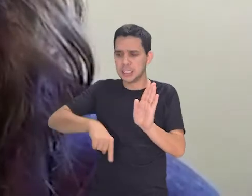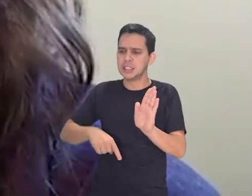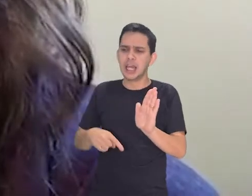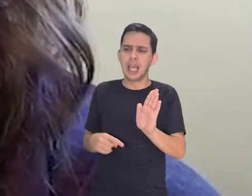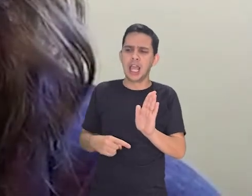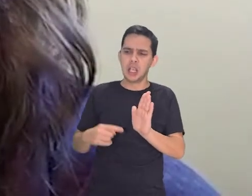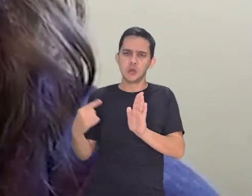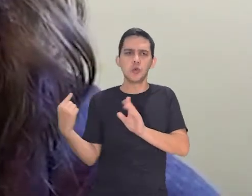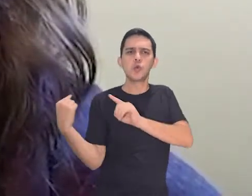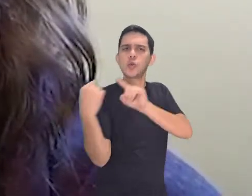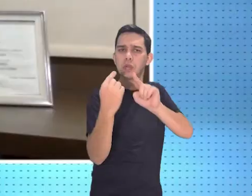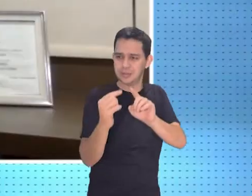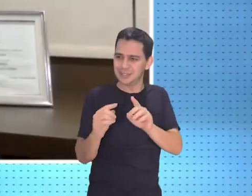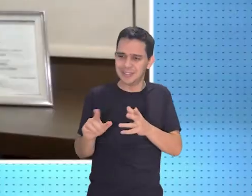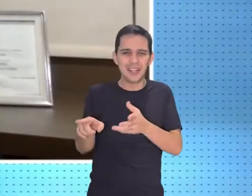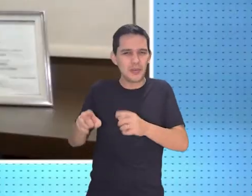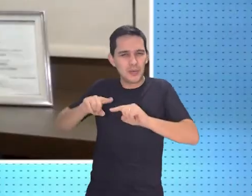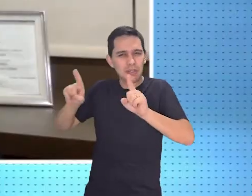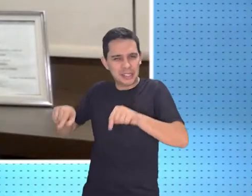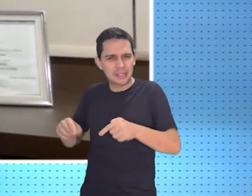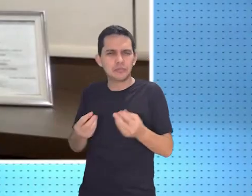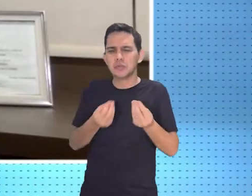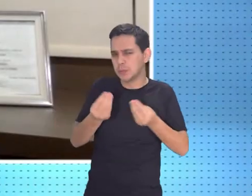fere a imagem da empresa.